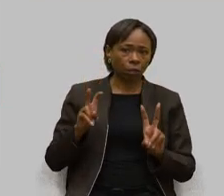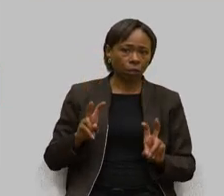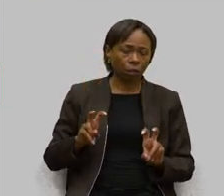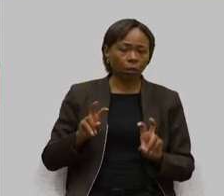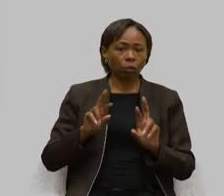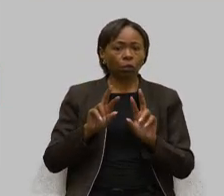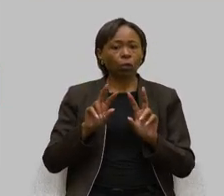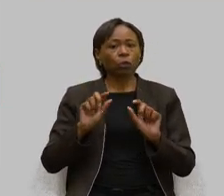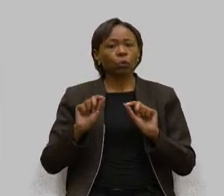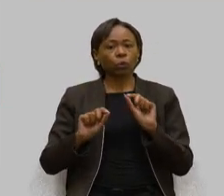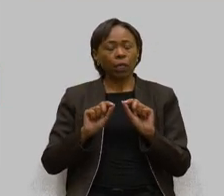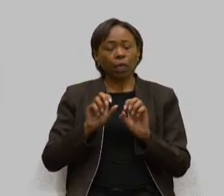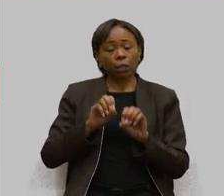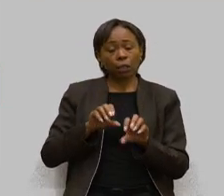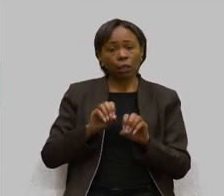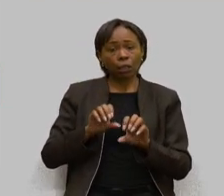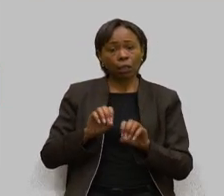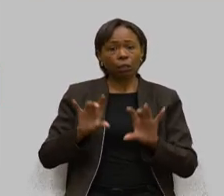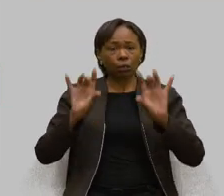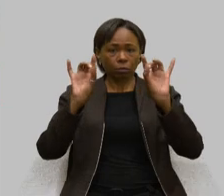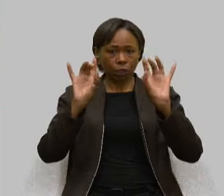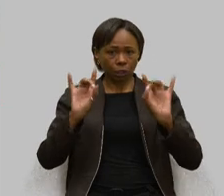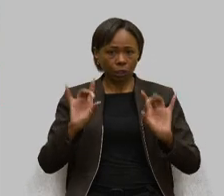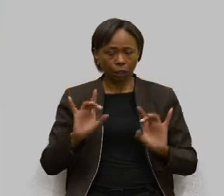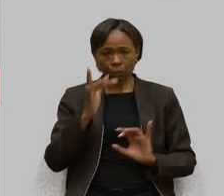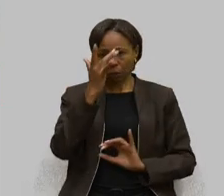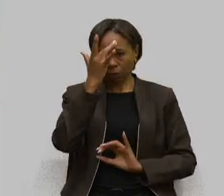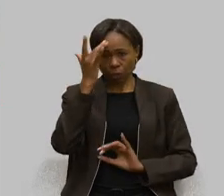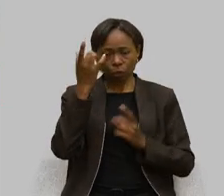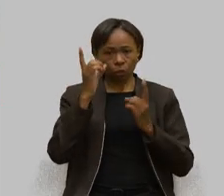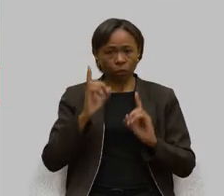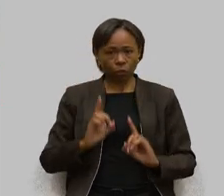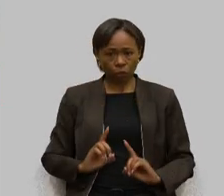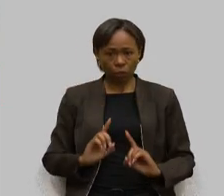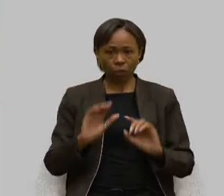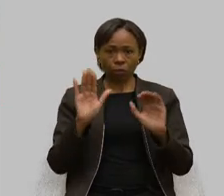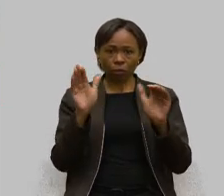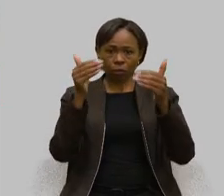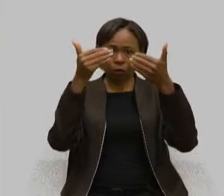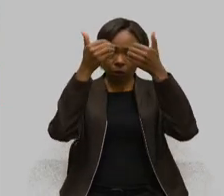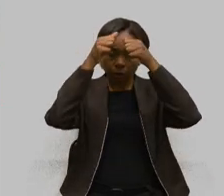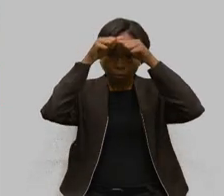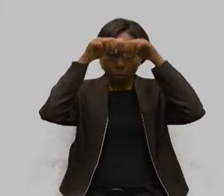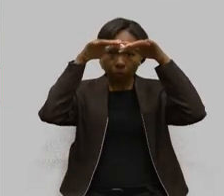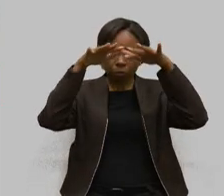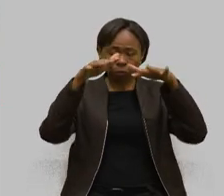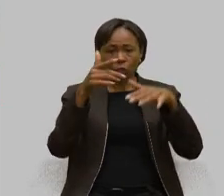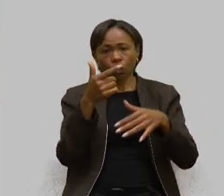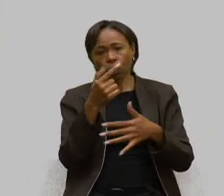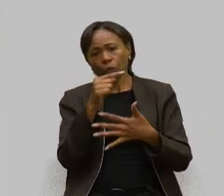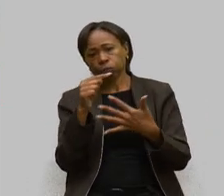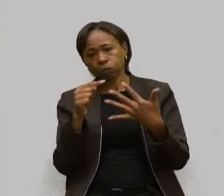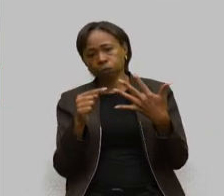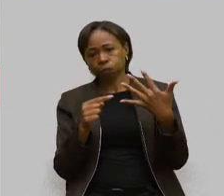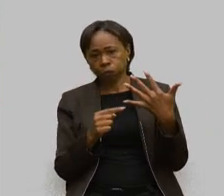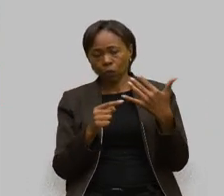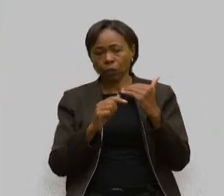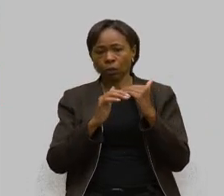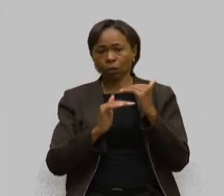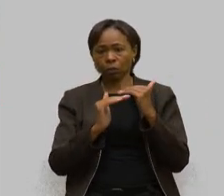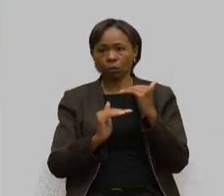educação especial para pessoas com deficiência transtorno do espectro autista e outros transtornos do